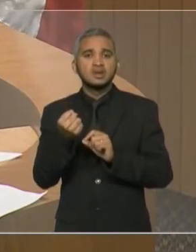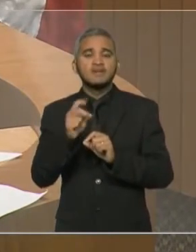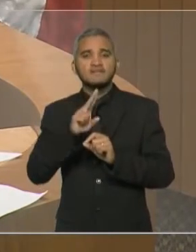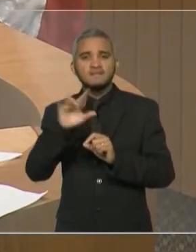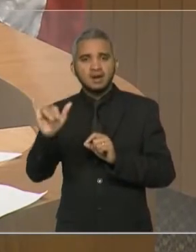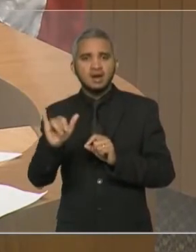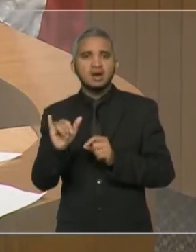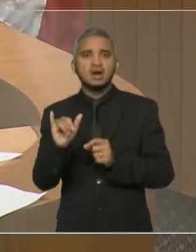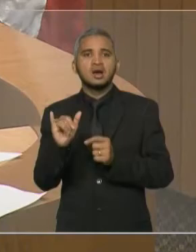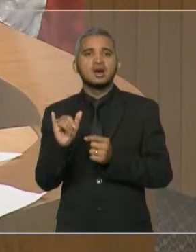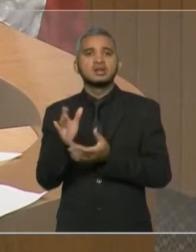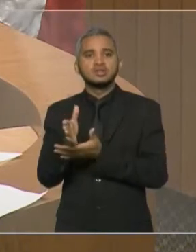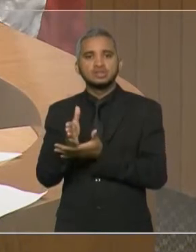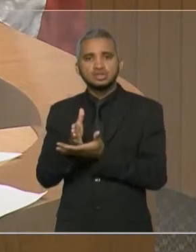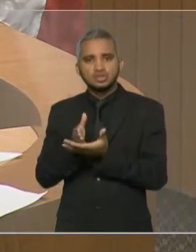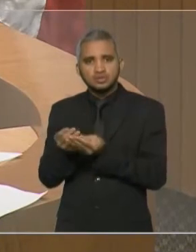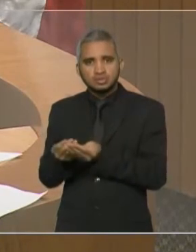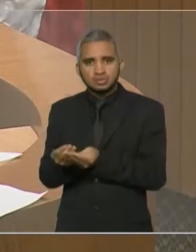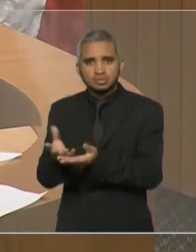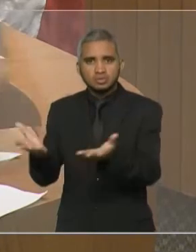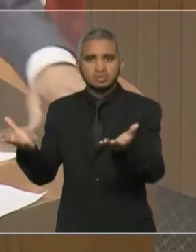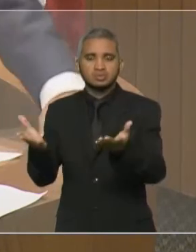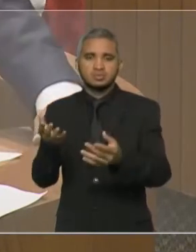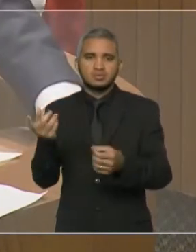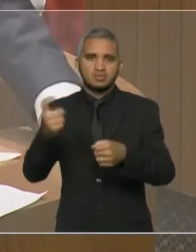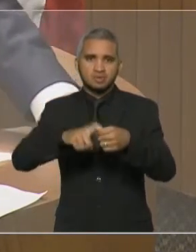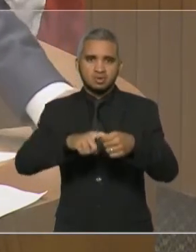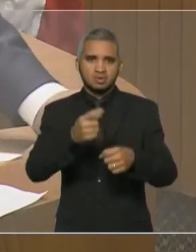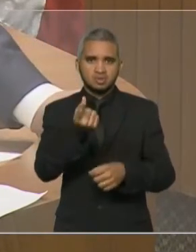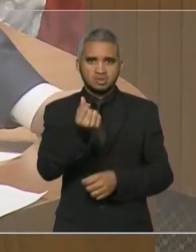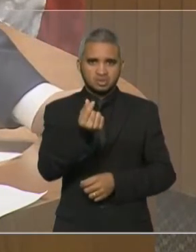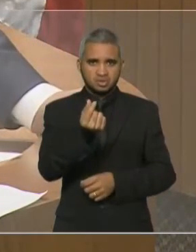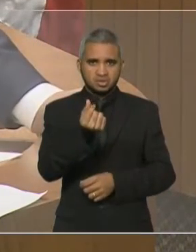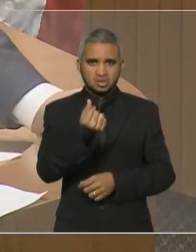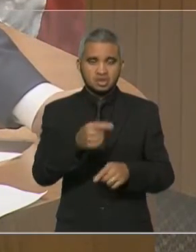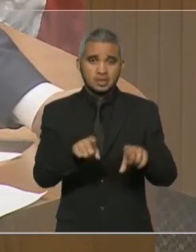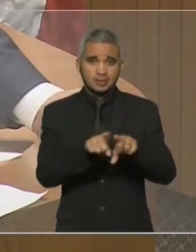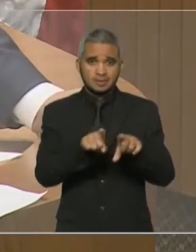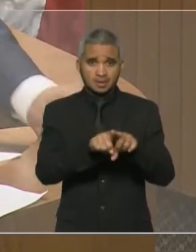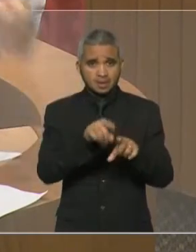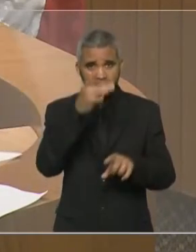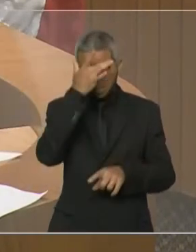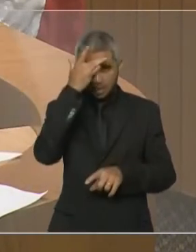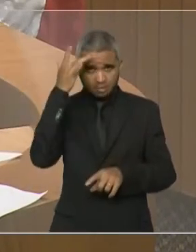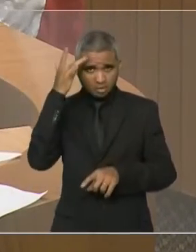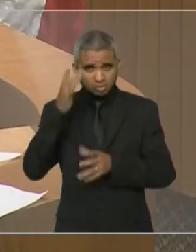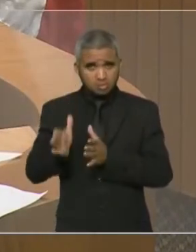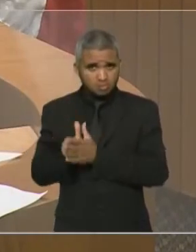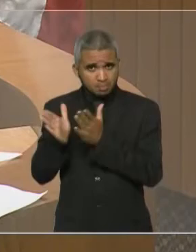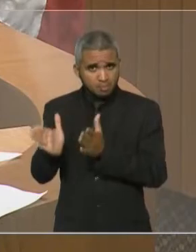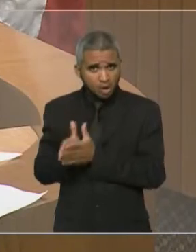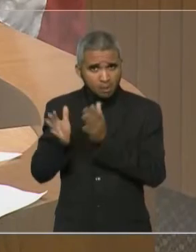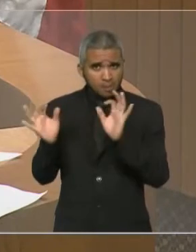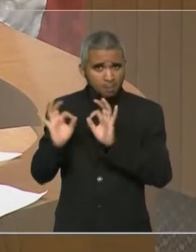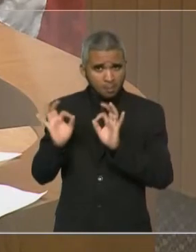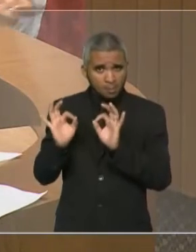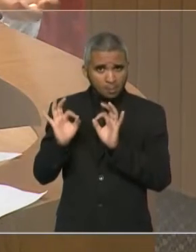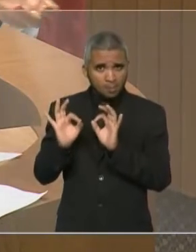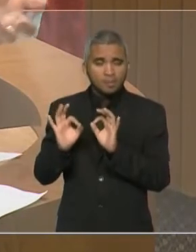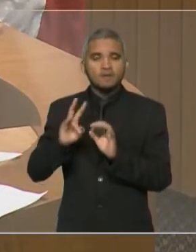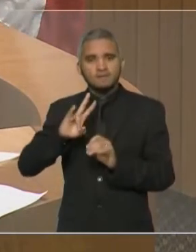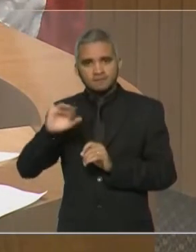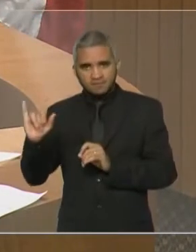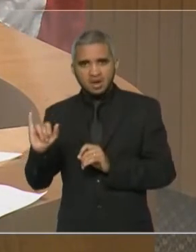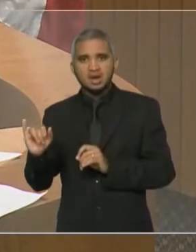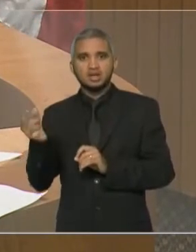Mas quem também não é de baixa renda, que comprar esses produtos, este recurso será dividido entre as